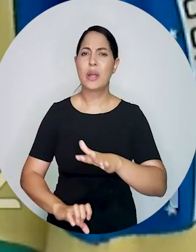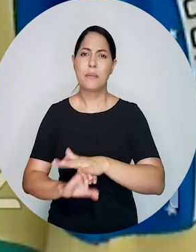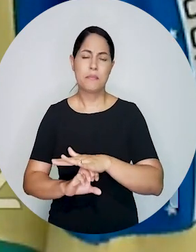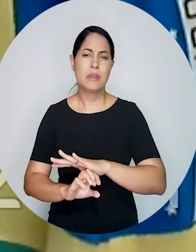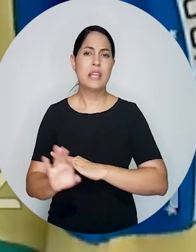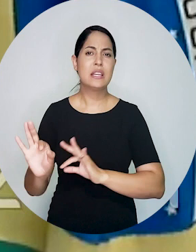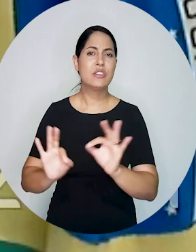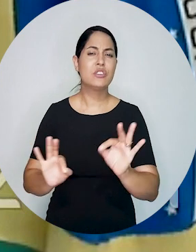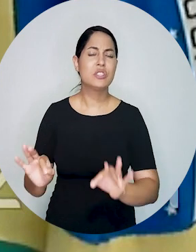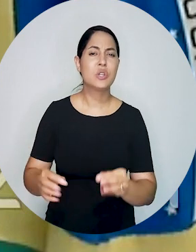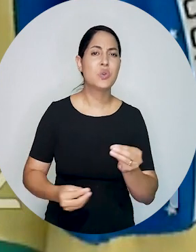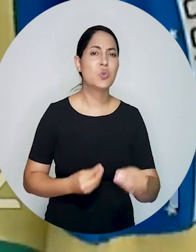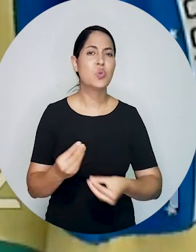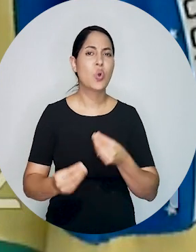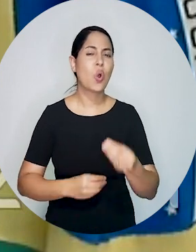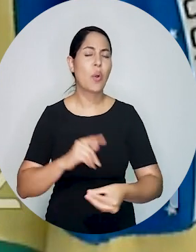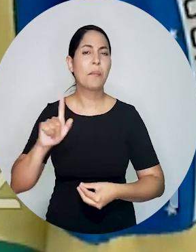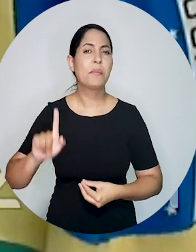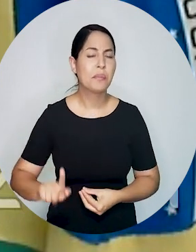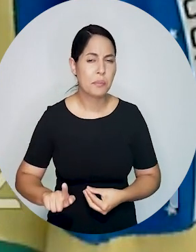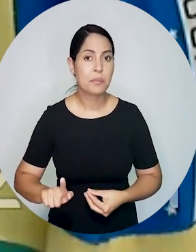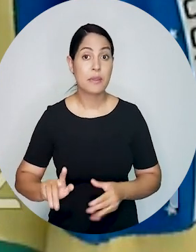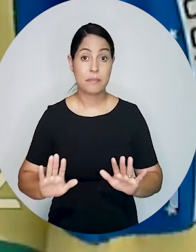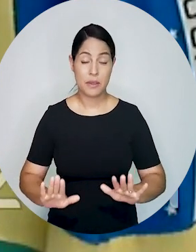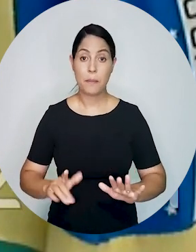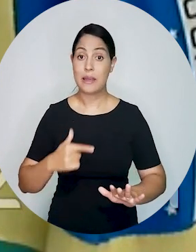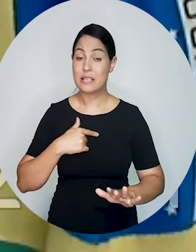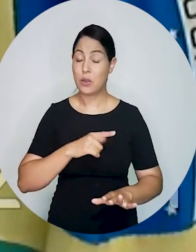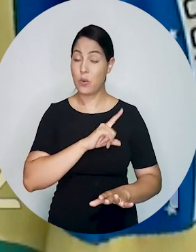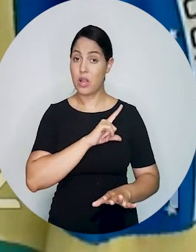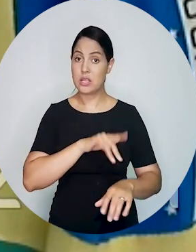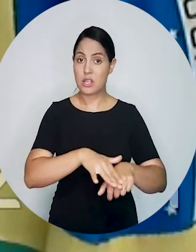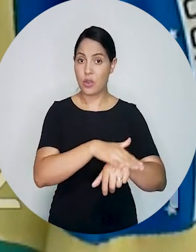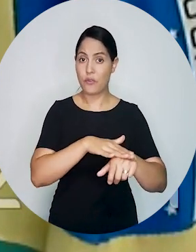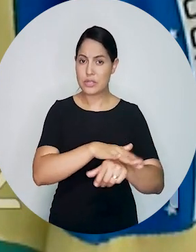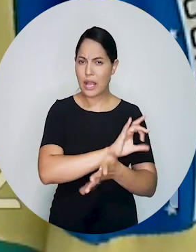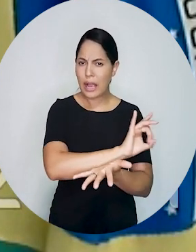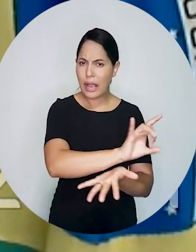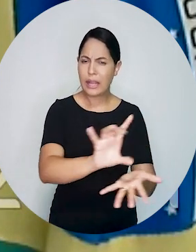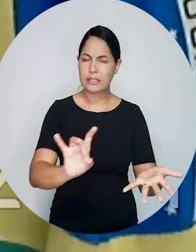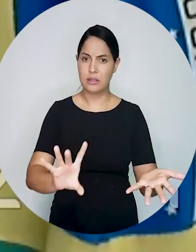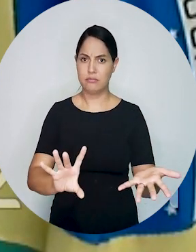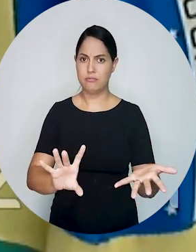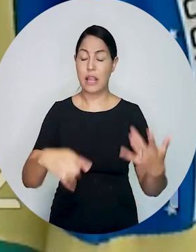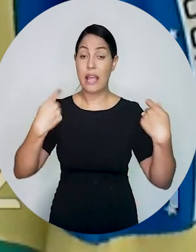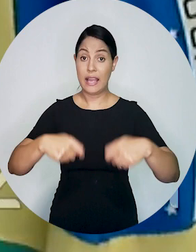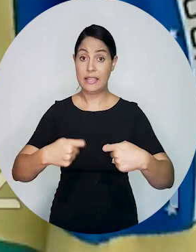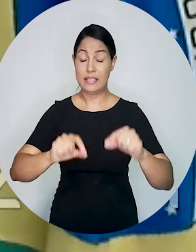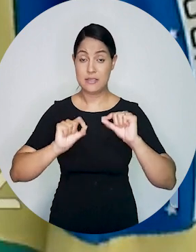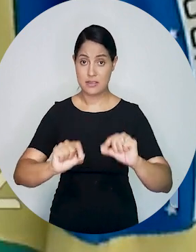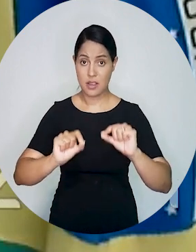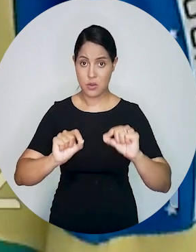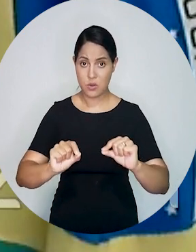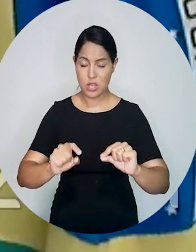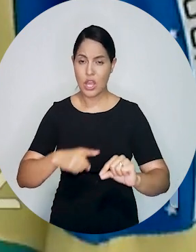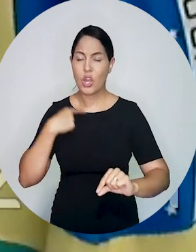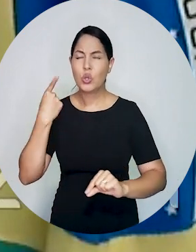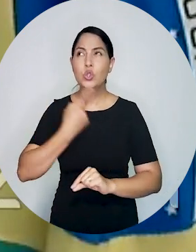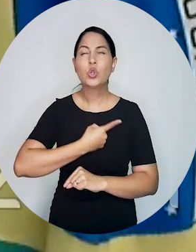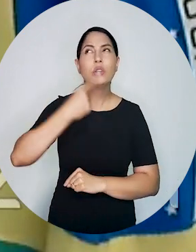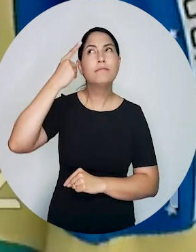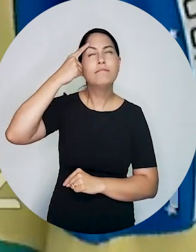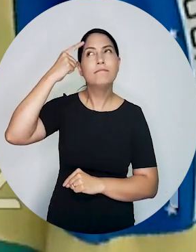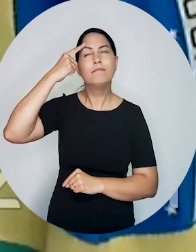dessa possibilidade, eu quero começar falando para cada um de vocês que nos assistem, que é preciso